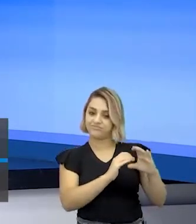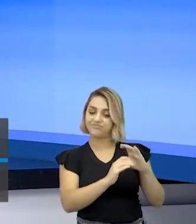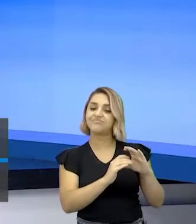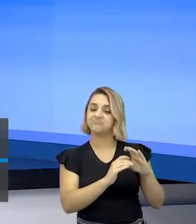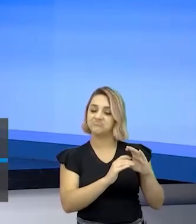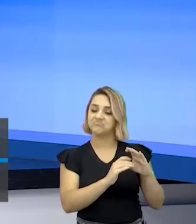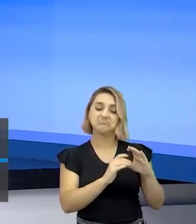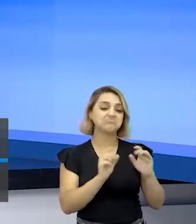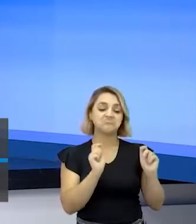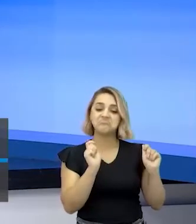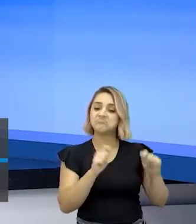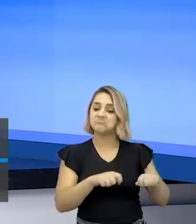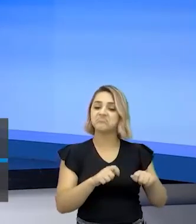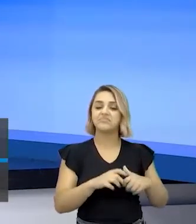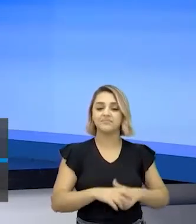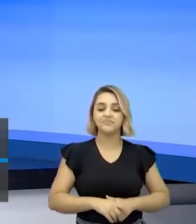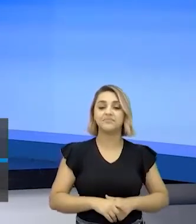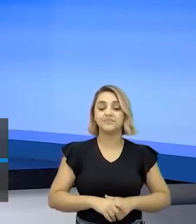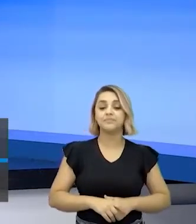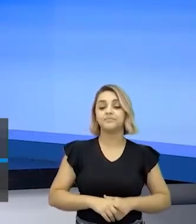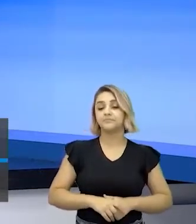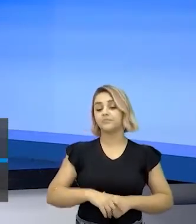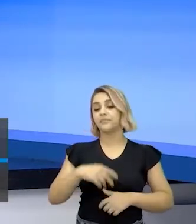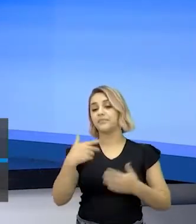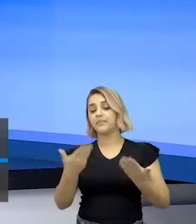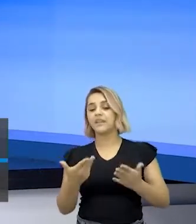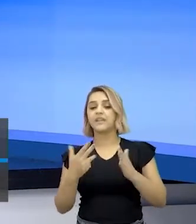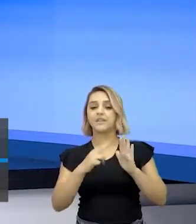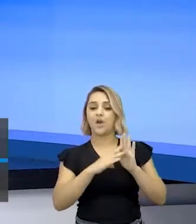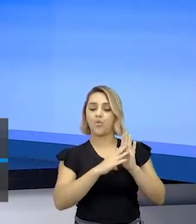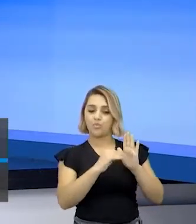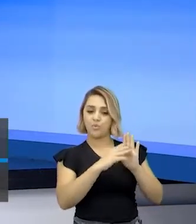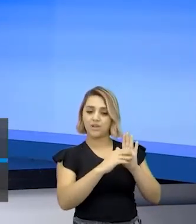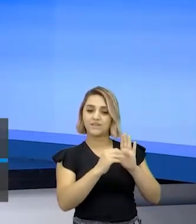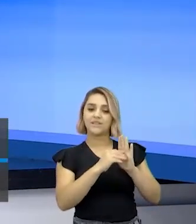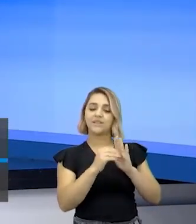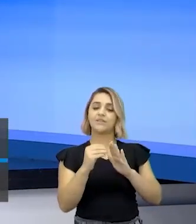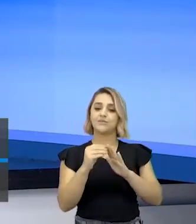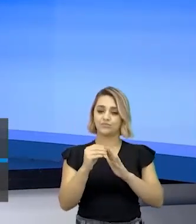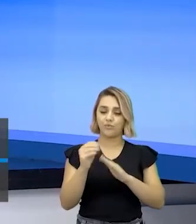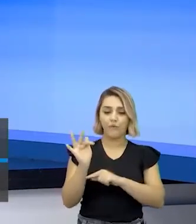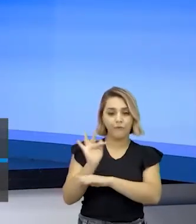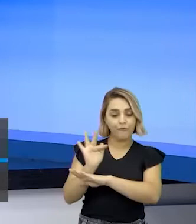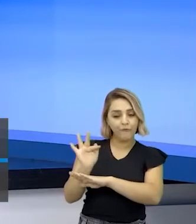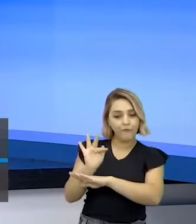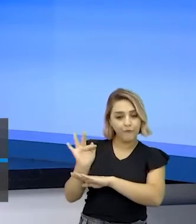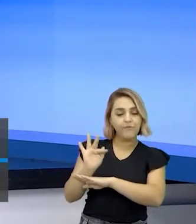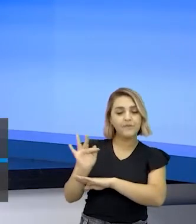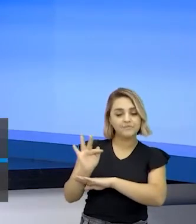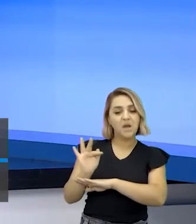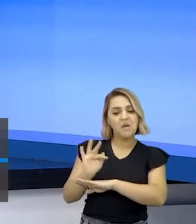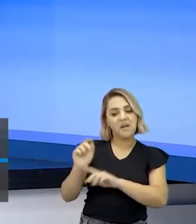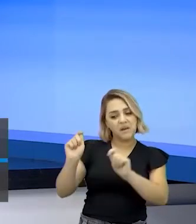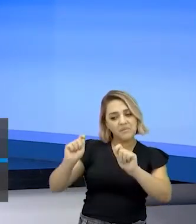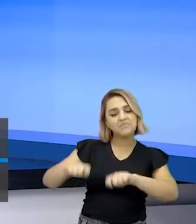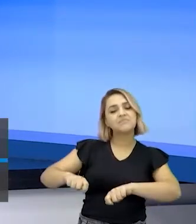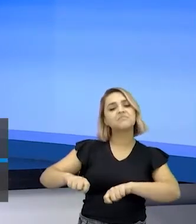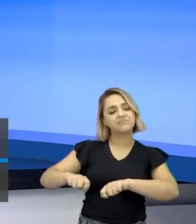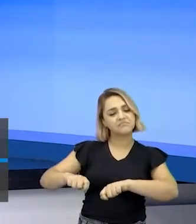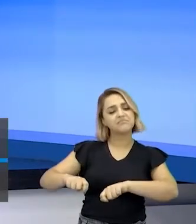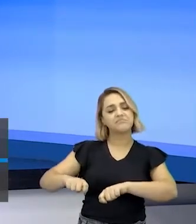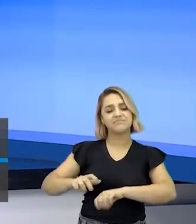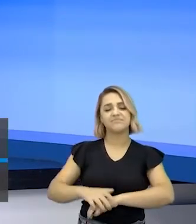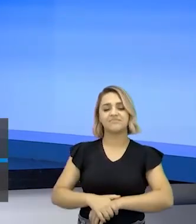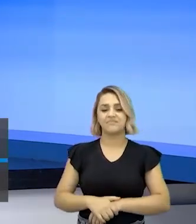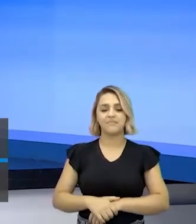Então, a norma padrão, ela traz essa possibilidade mais ampla, né? Então, eu achei que ali ficou